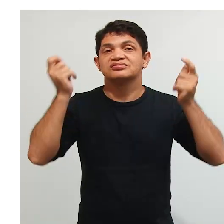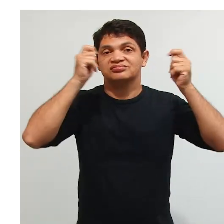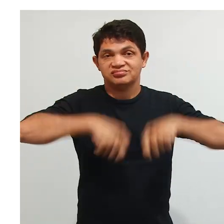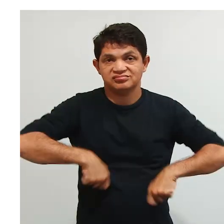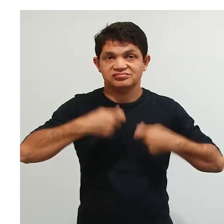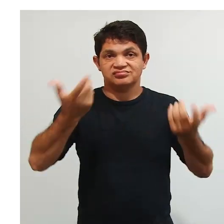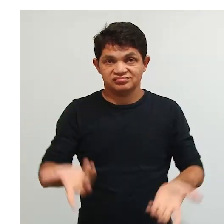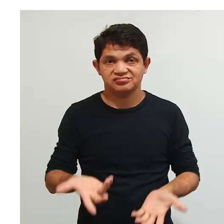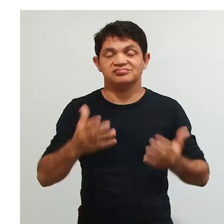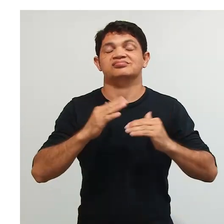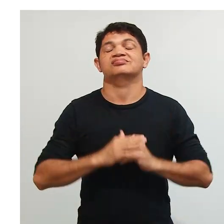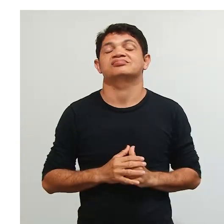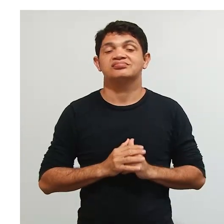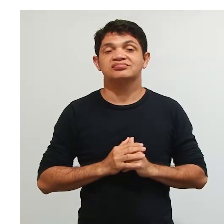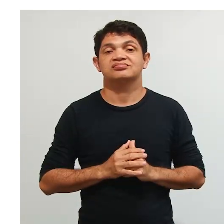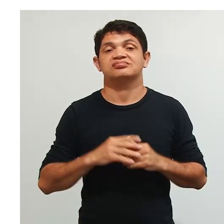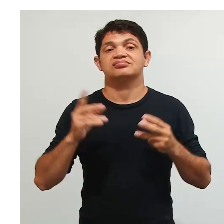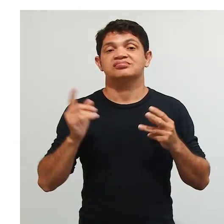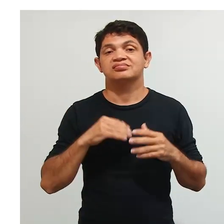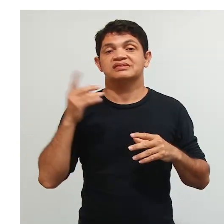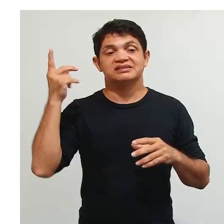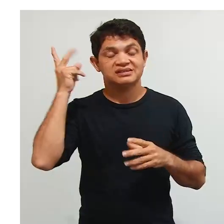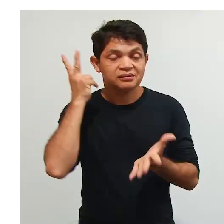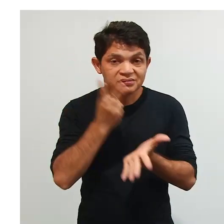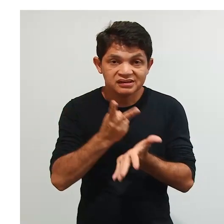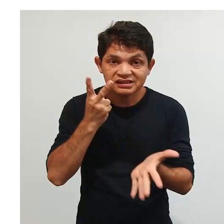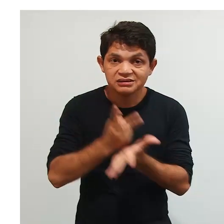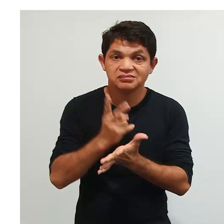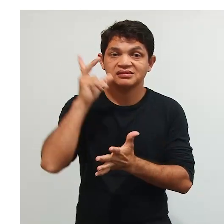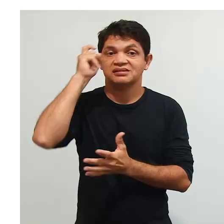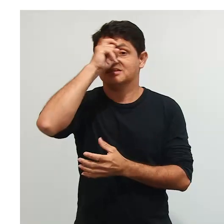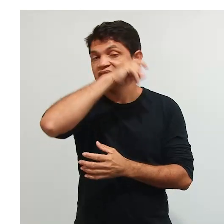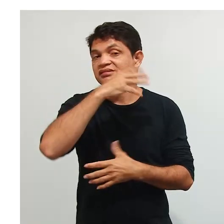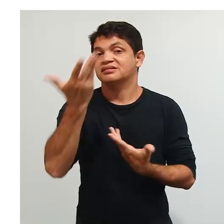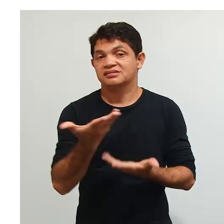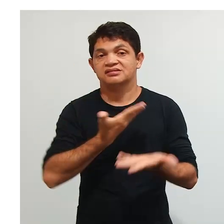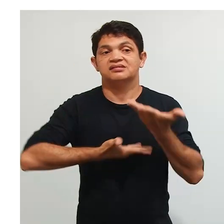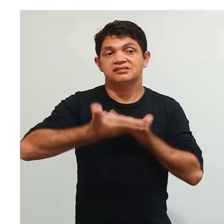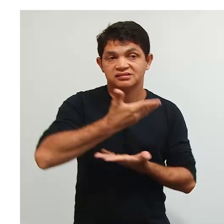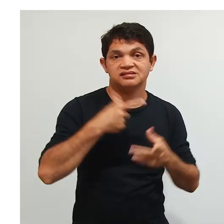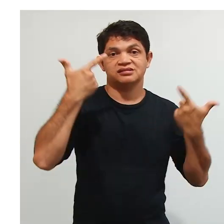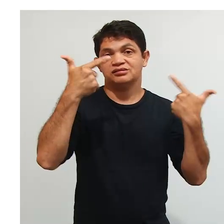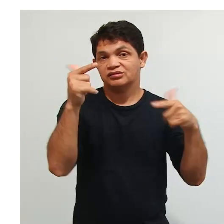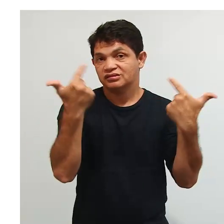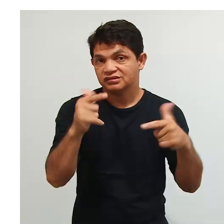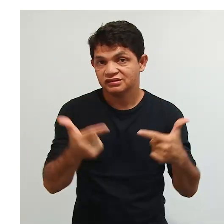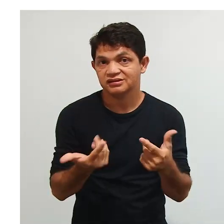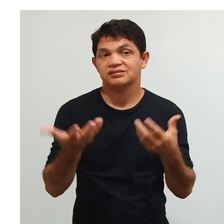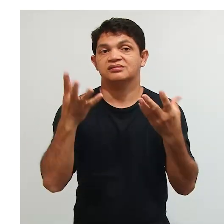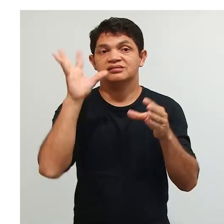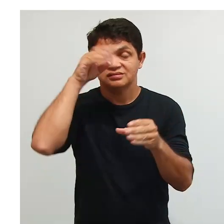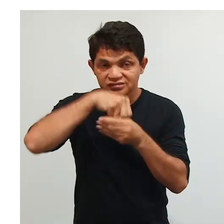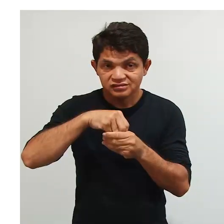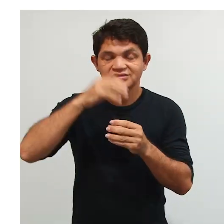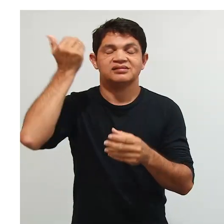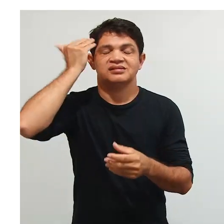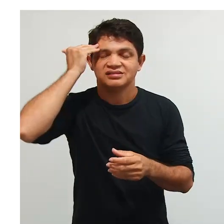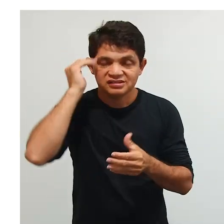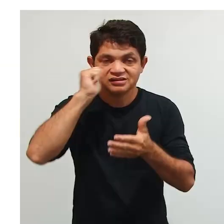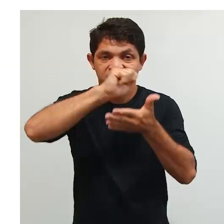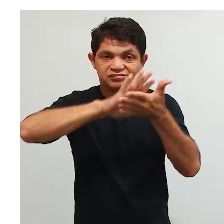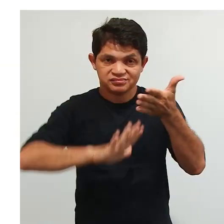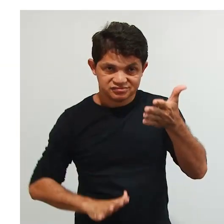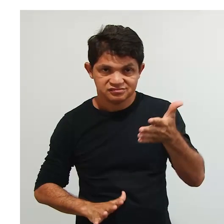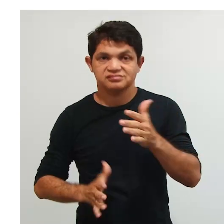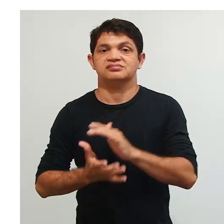ano, né, o ano escolar da criança, mesmo com potencial intelectual na média ou superior, e dificuldade para compreender